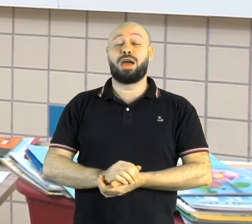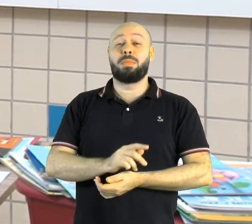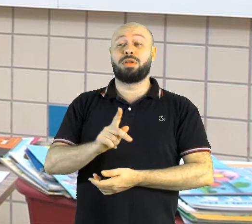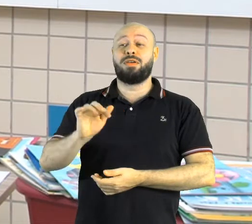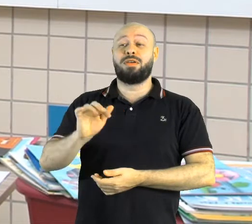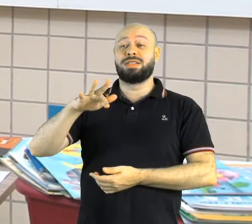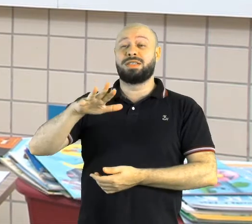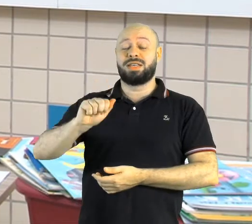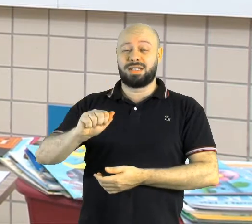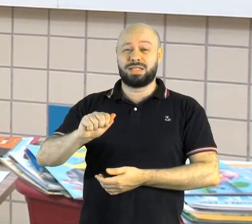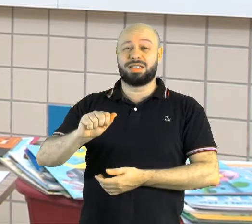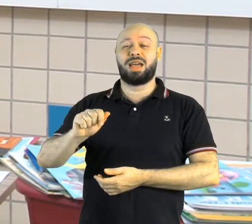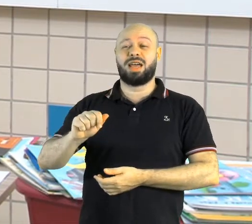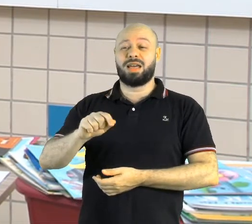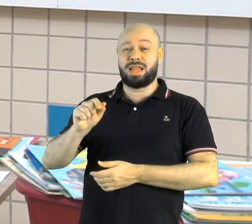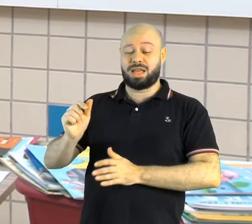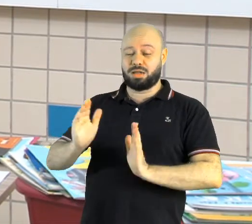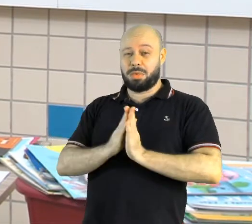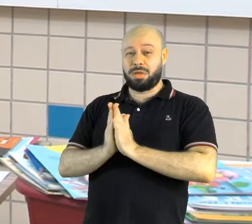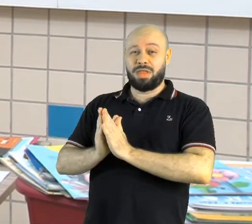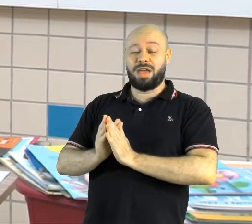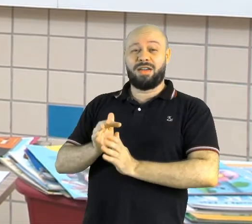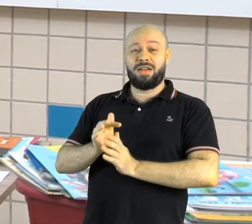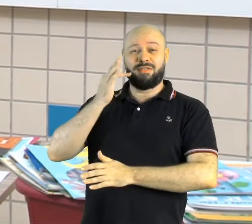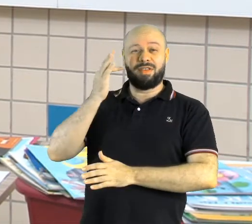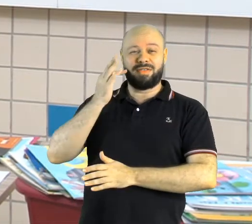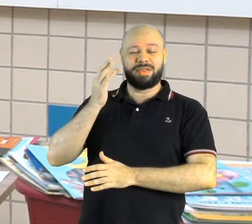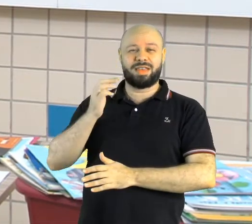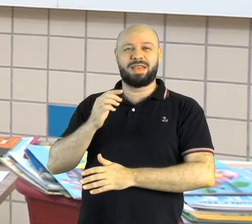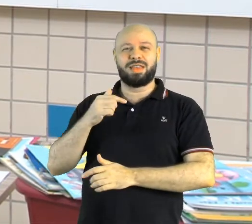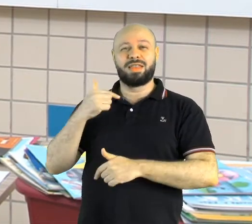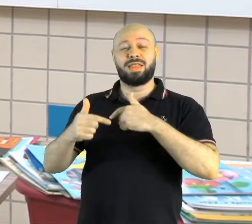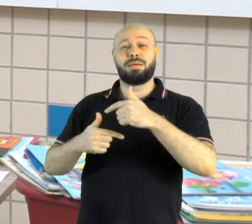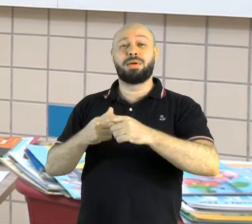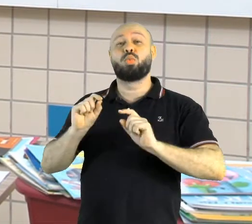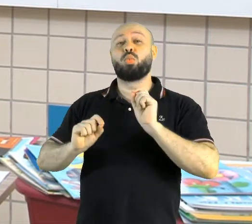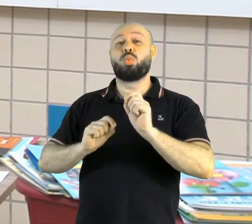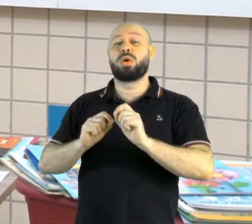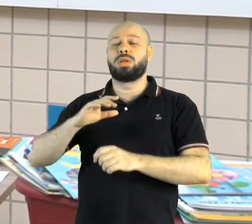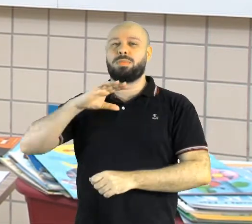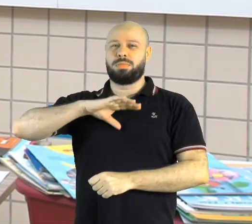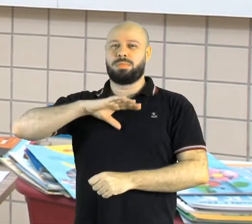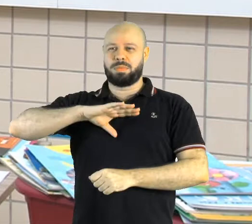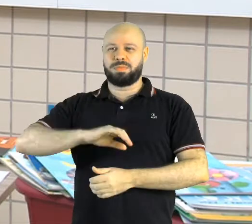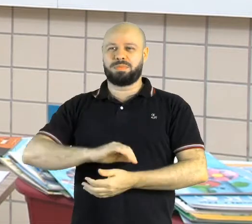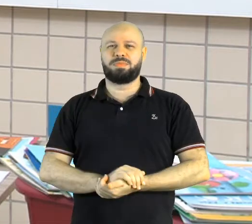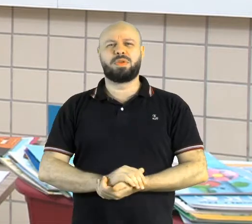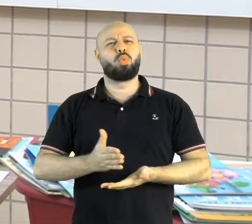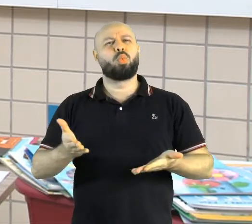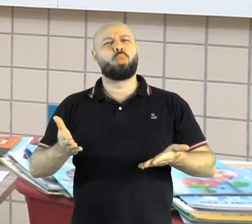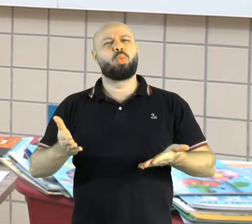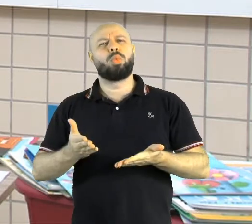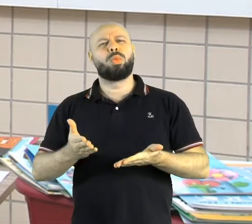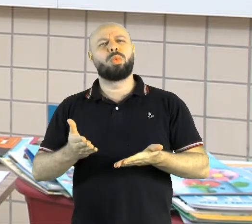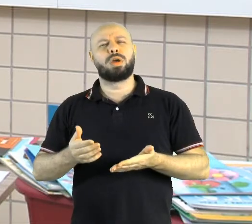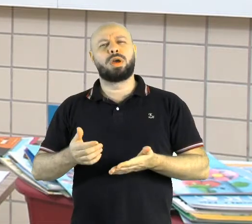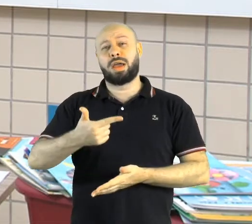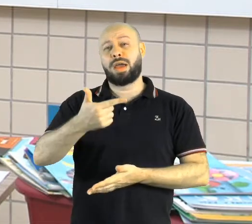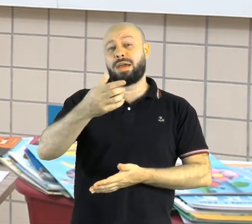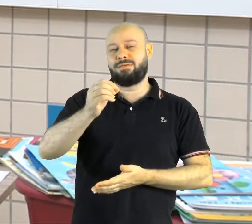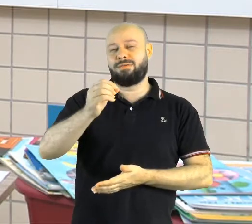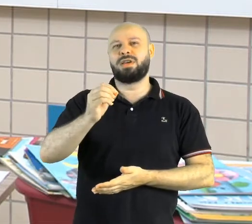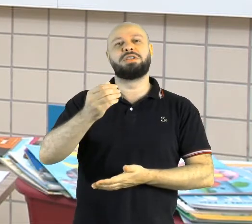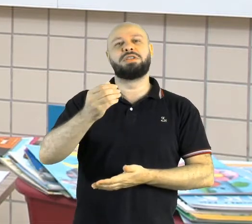essa é a Francisquinha e nós estamos aqui para trabalhar com vocês com língua portuguesa. E hoje a nossa 20ª